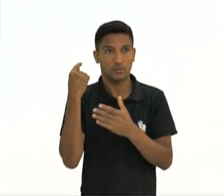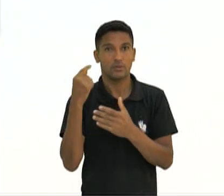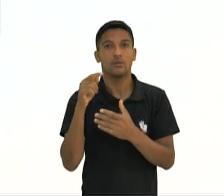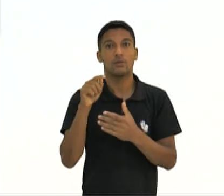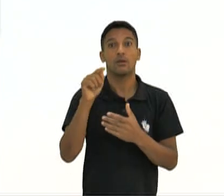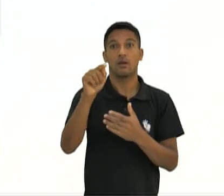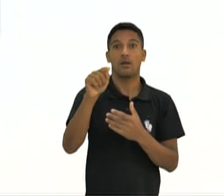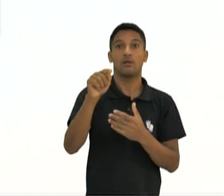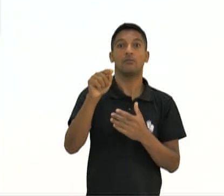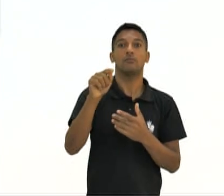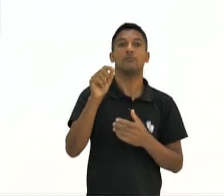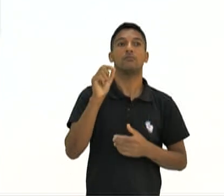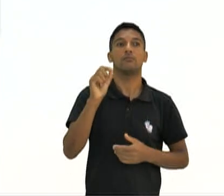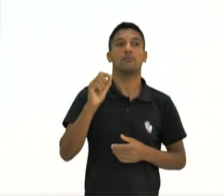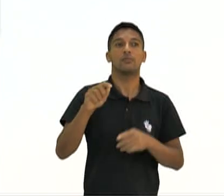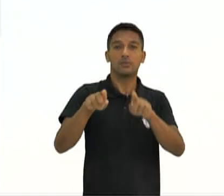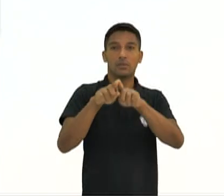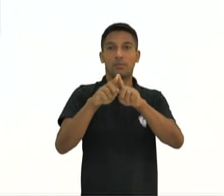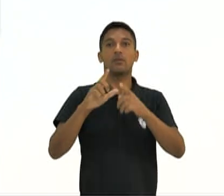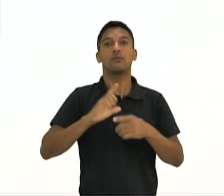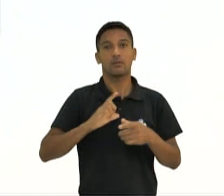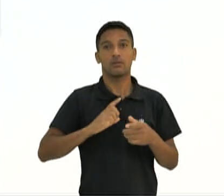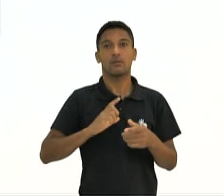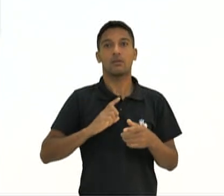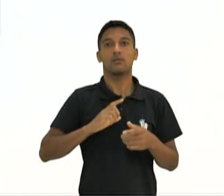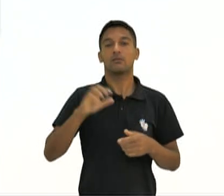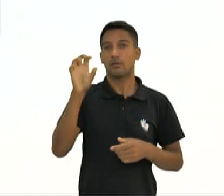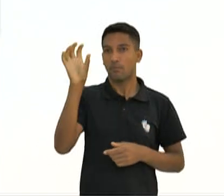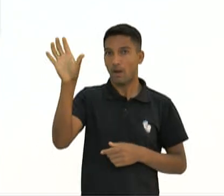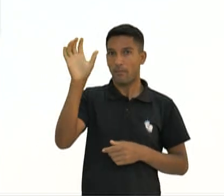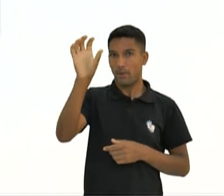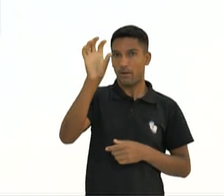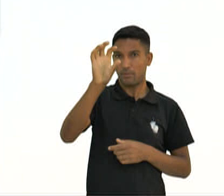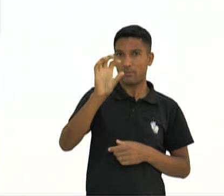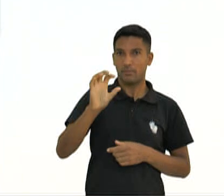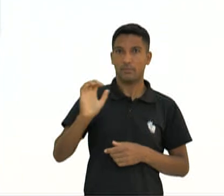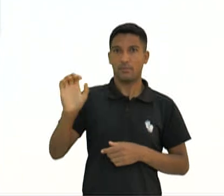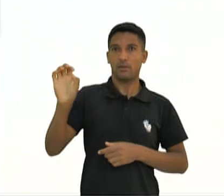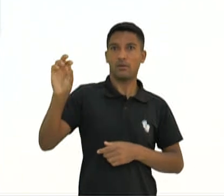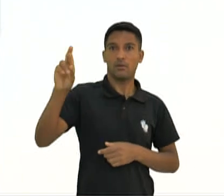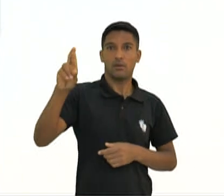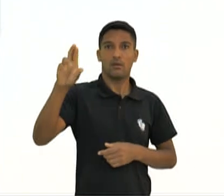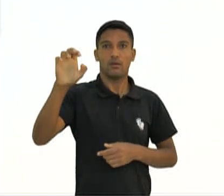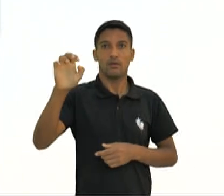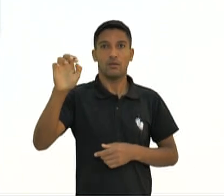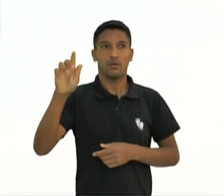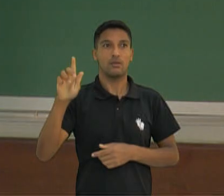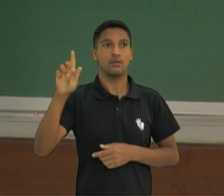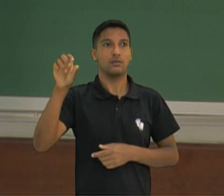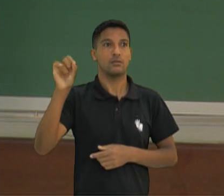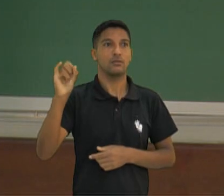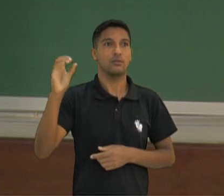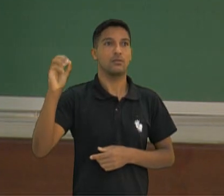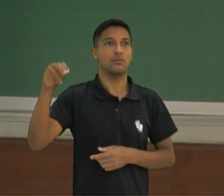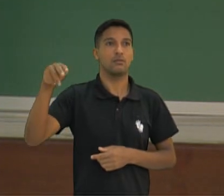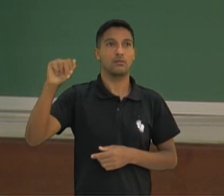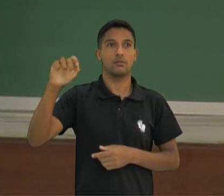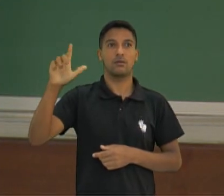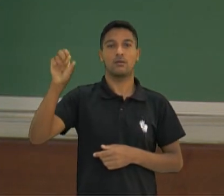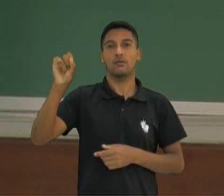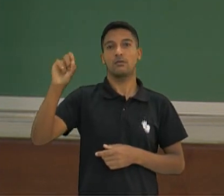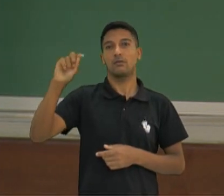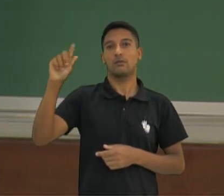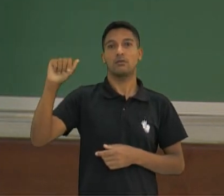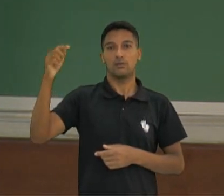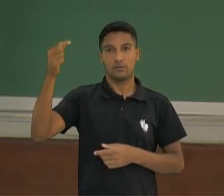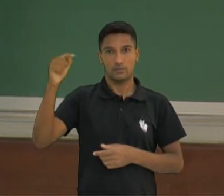vocês viram, nós temos também vários tipos de regionalização. Temos a regionalização física, mas vamos utilizar novamente